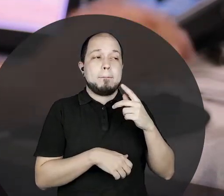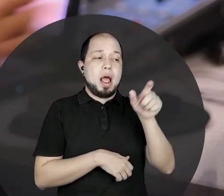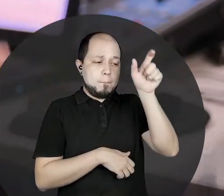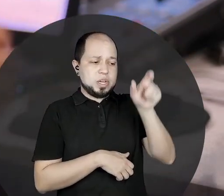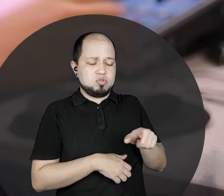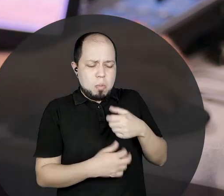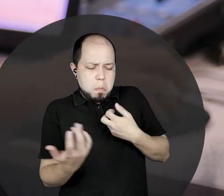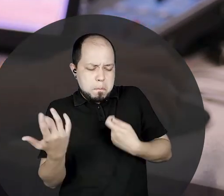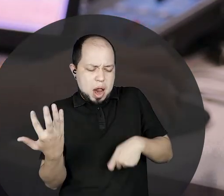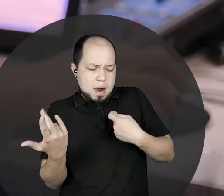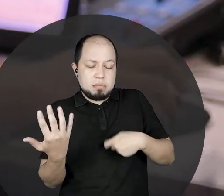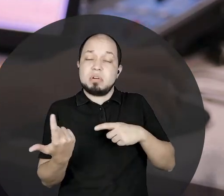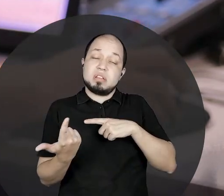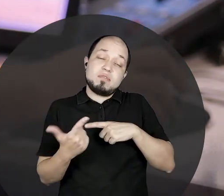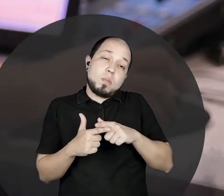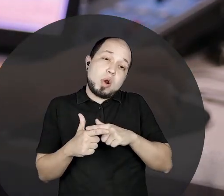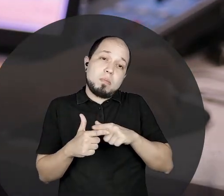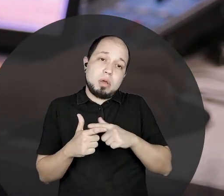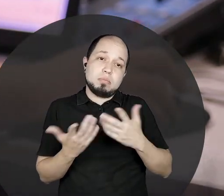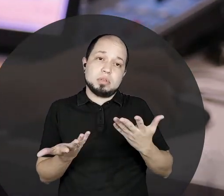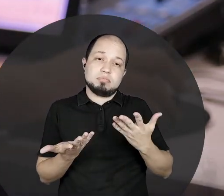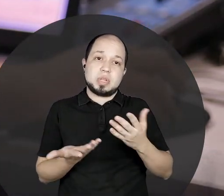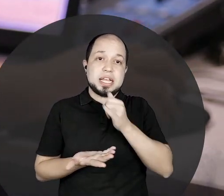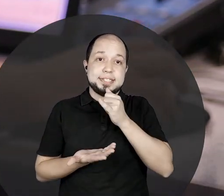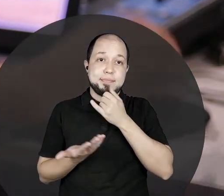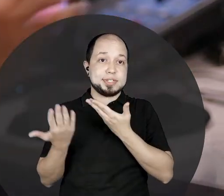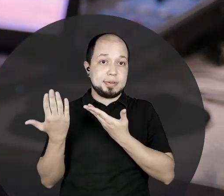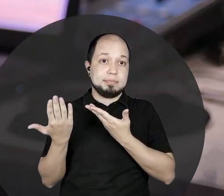com a execução dele. A execução dele, como isso aqui, por exemplo, né?